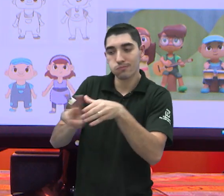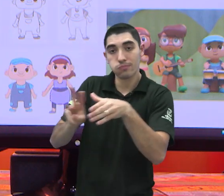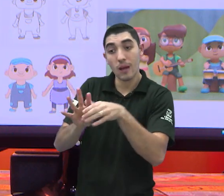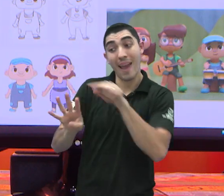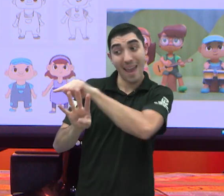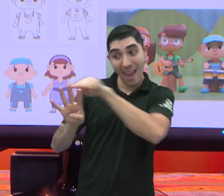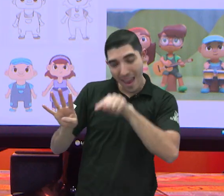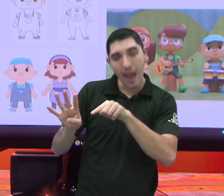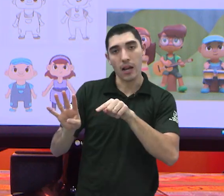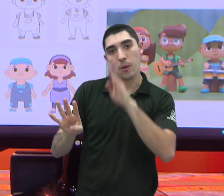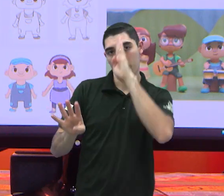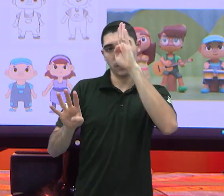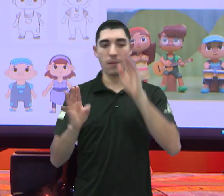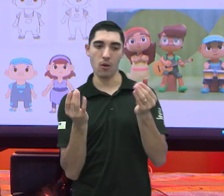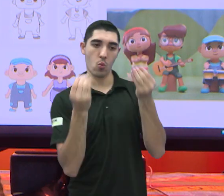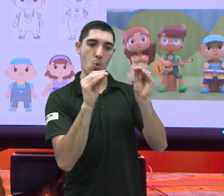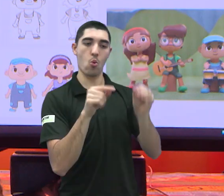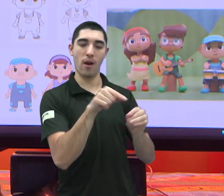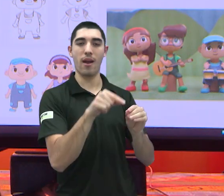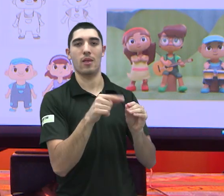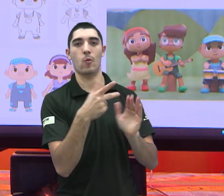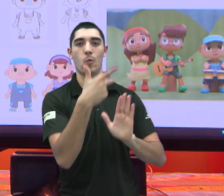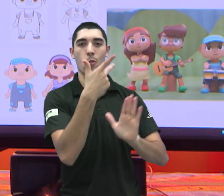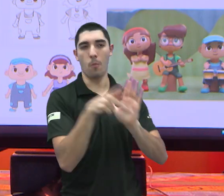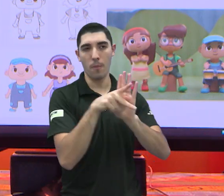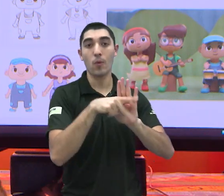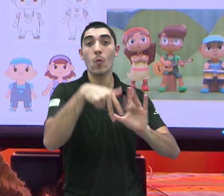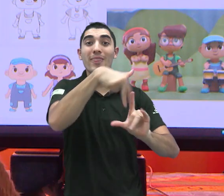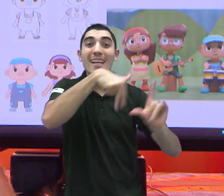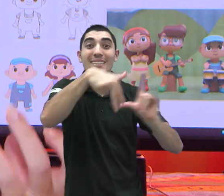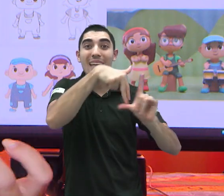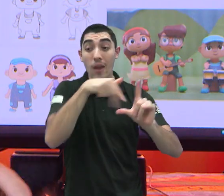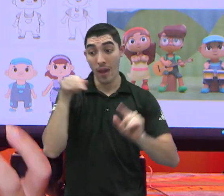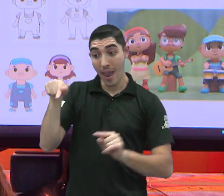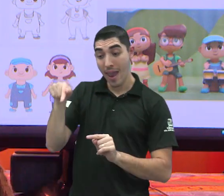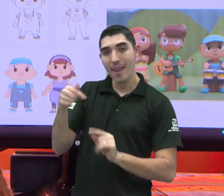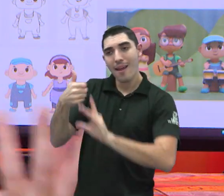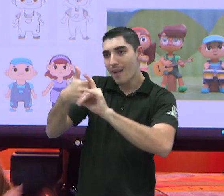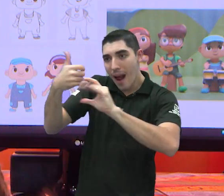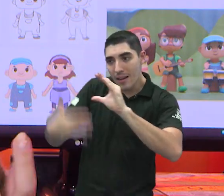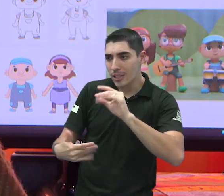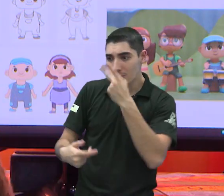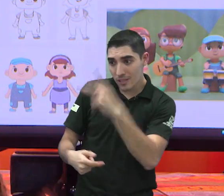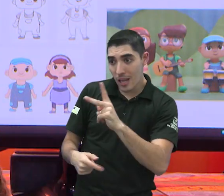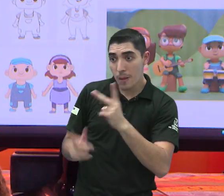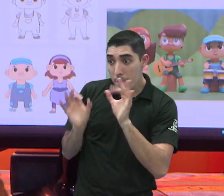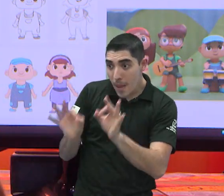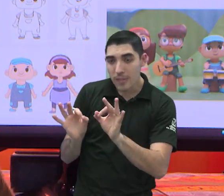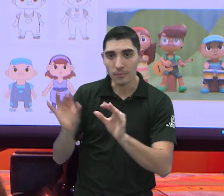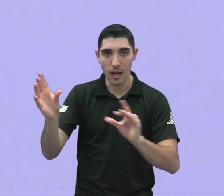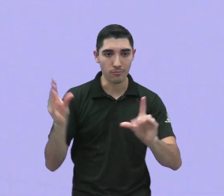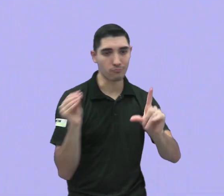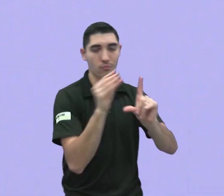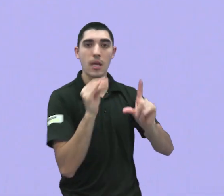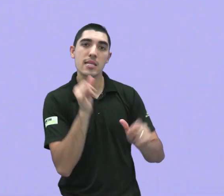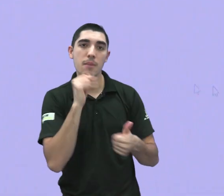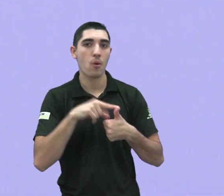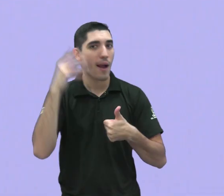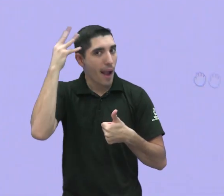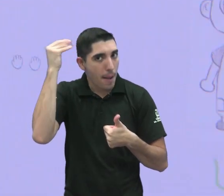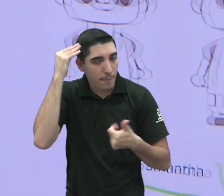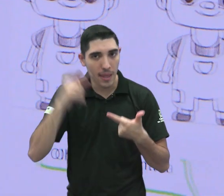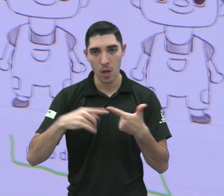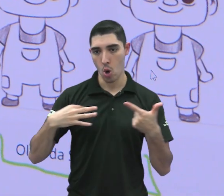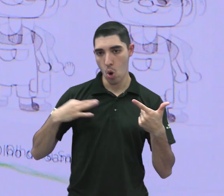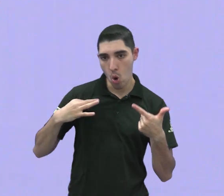ter trazer essas características deles, né? Então qualquer coisa que fosse uma característica tinha que ser. Então desde o